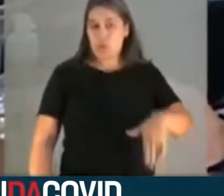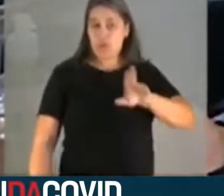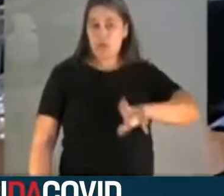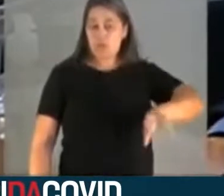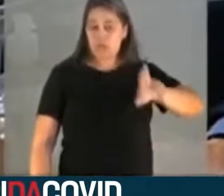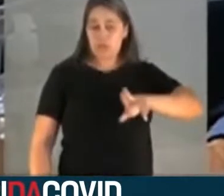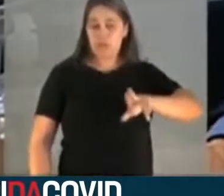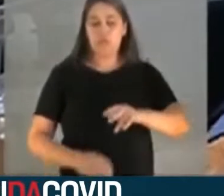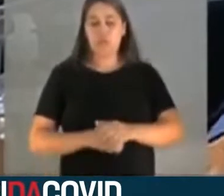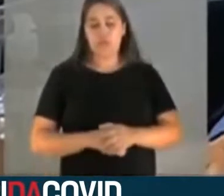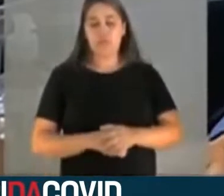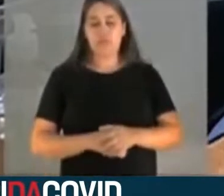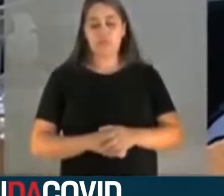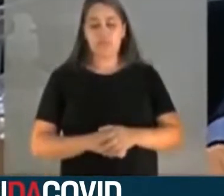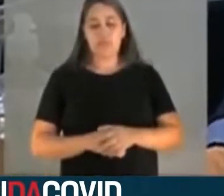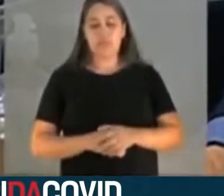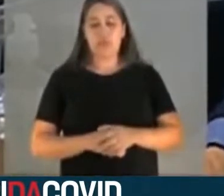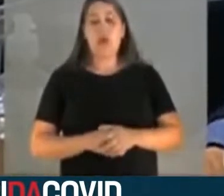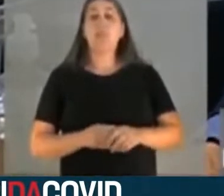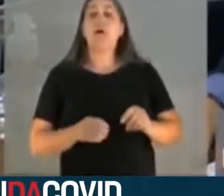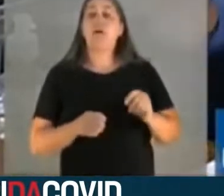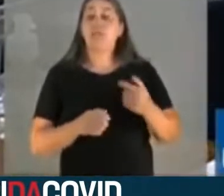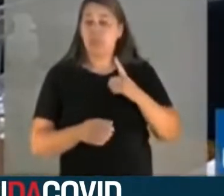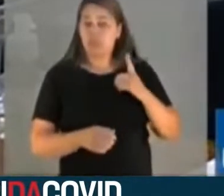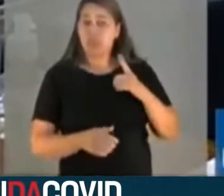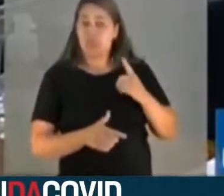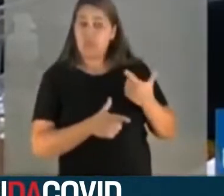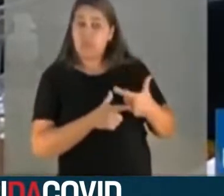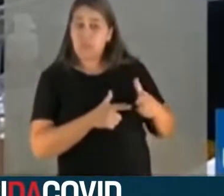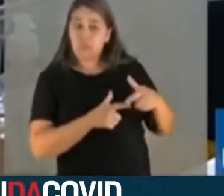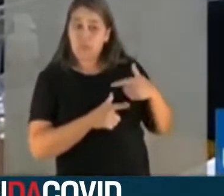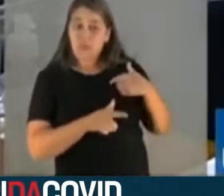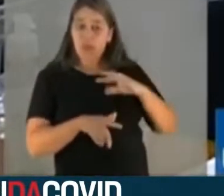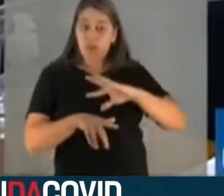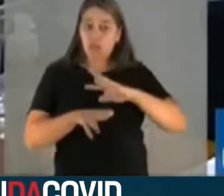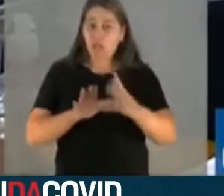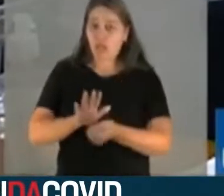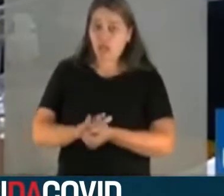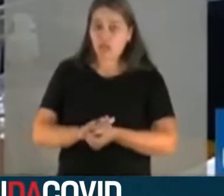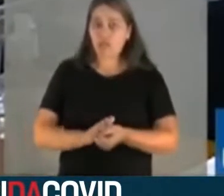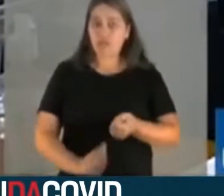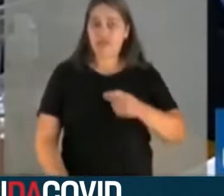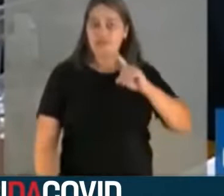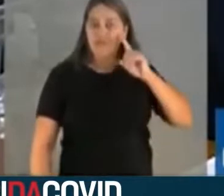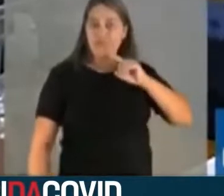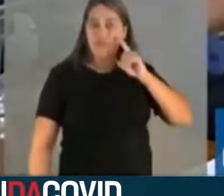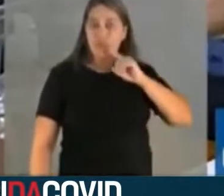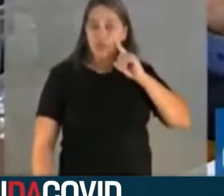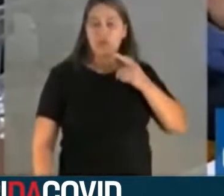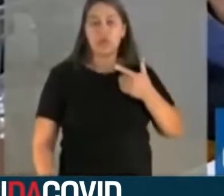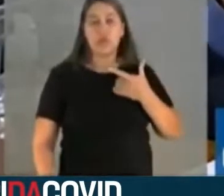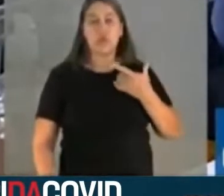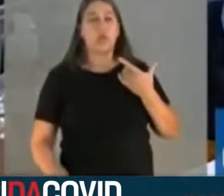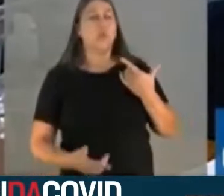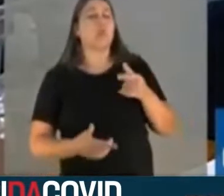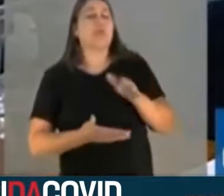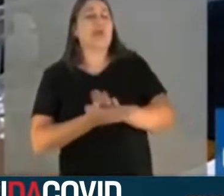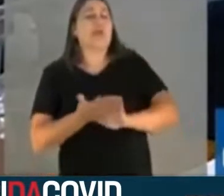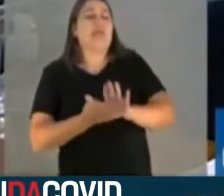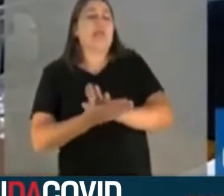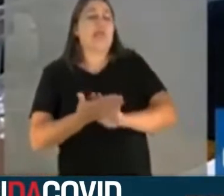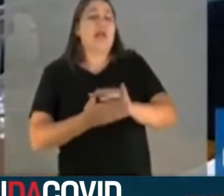utilizado para o cometimento de fraude, que no Ministério da Saúde não sofre qualquer restrição para